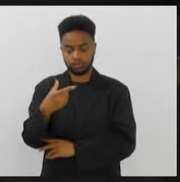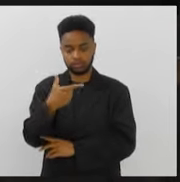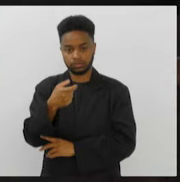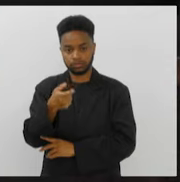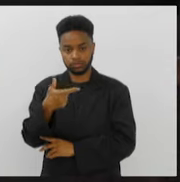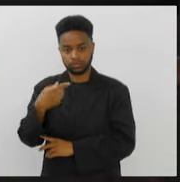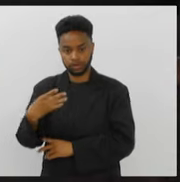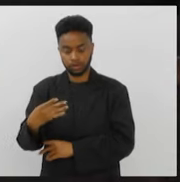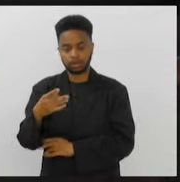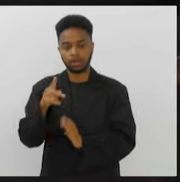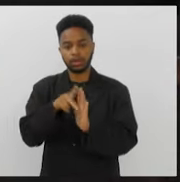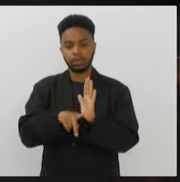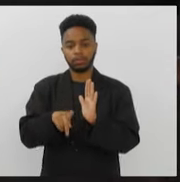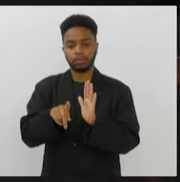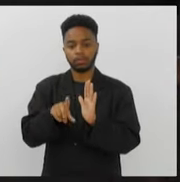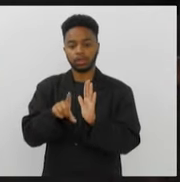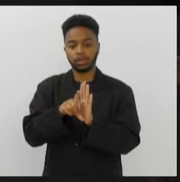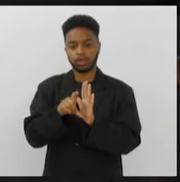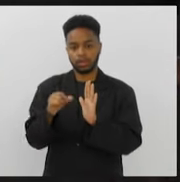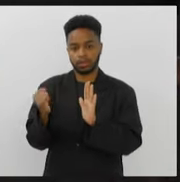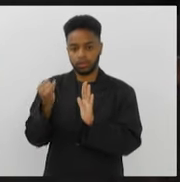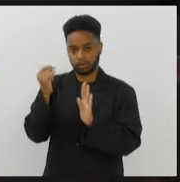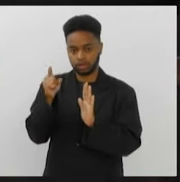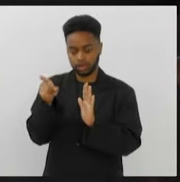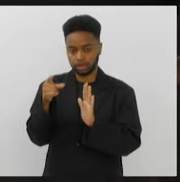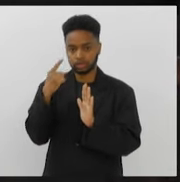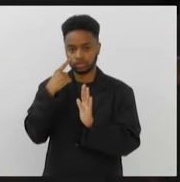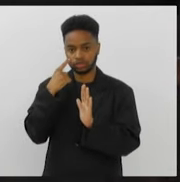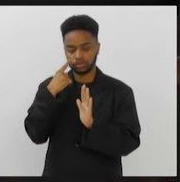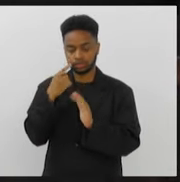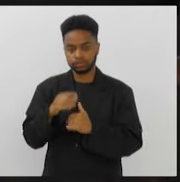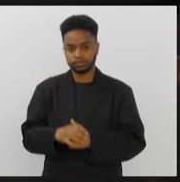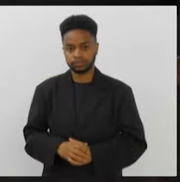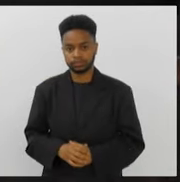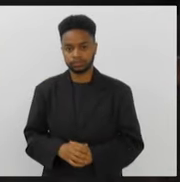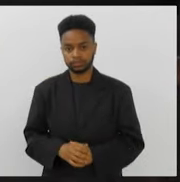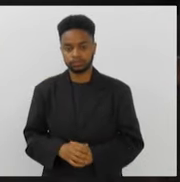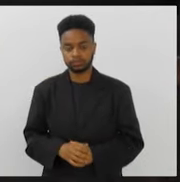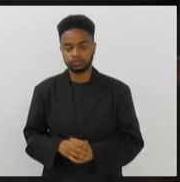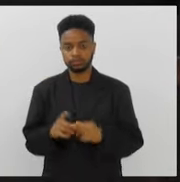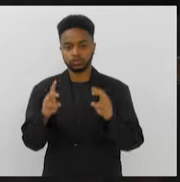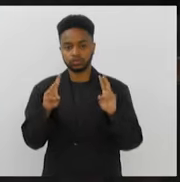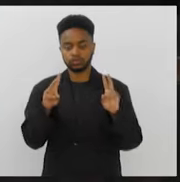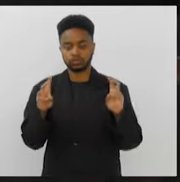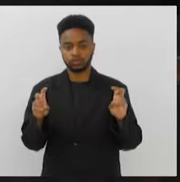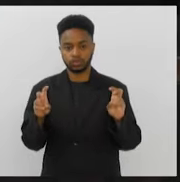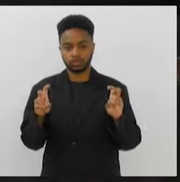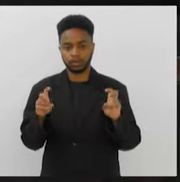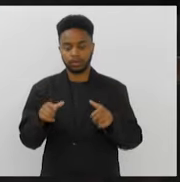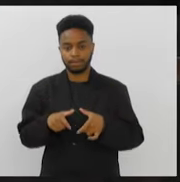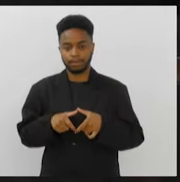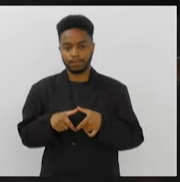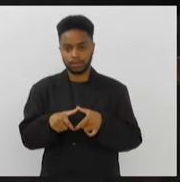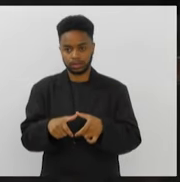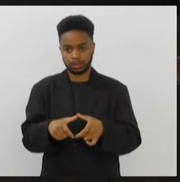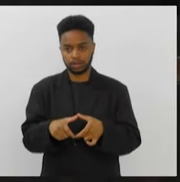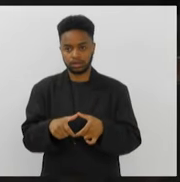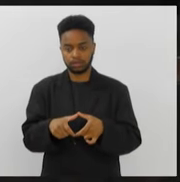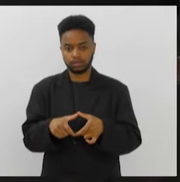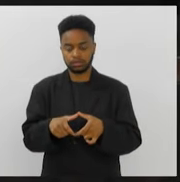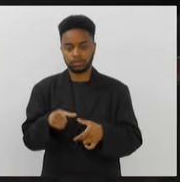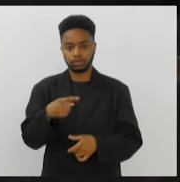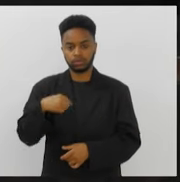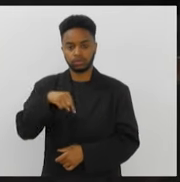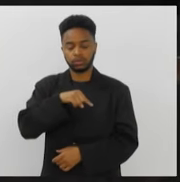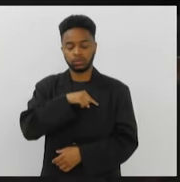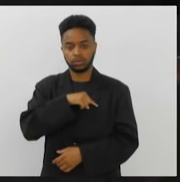muito importante, senhores deputados, senhoras deputadas, que é em relação à medalha do nosso